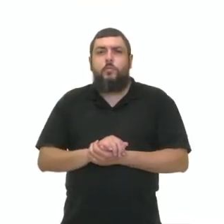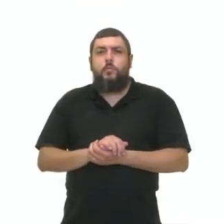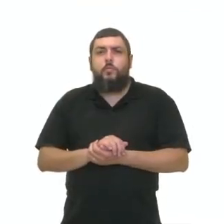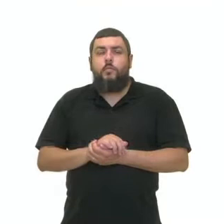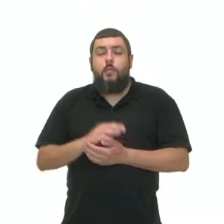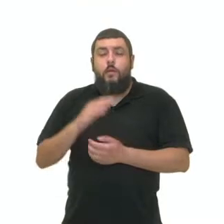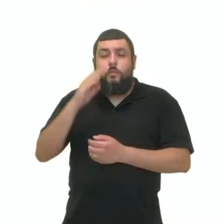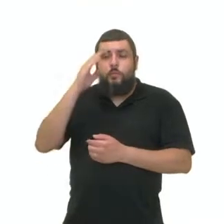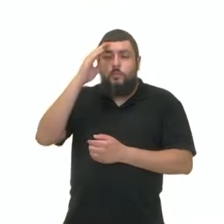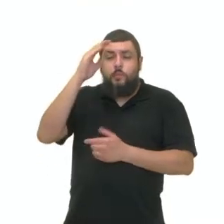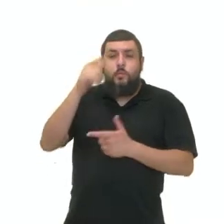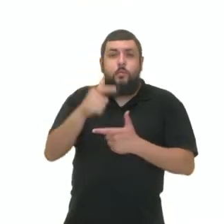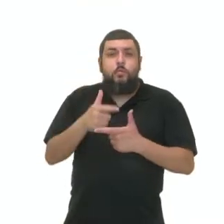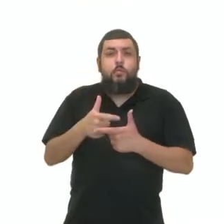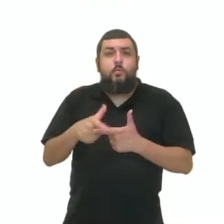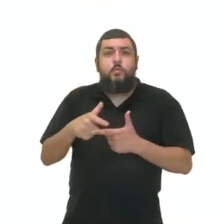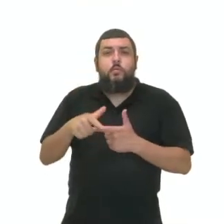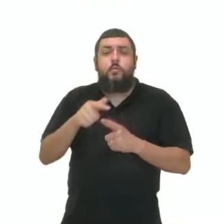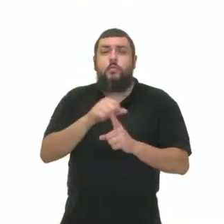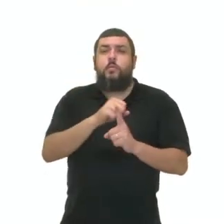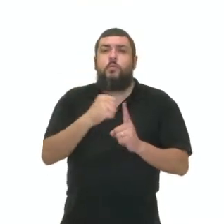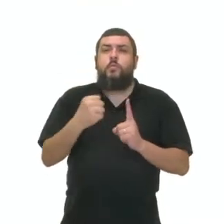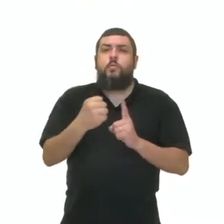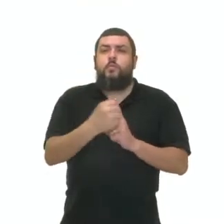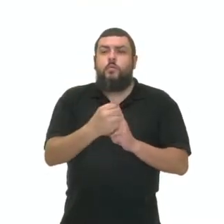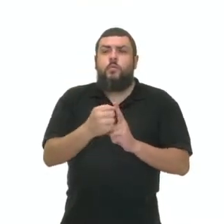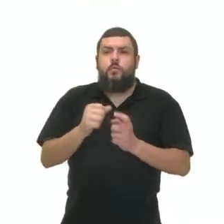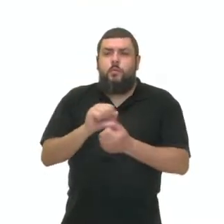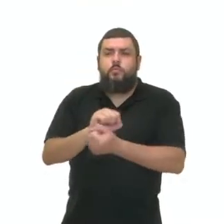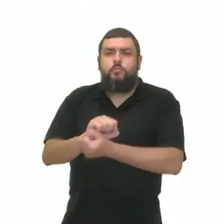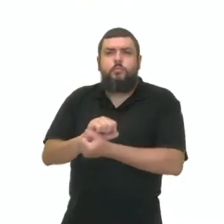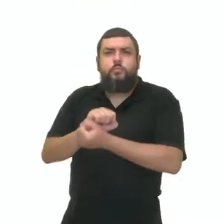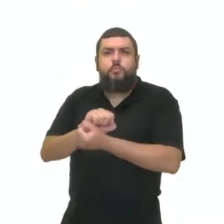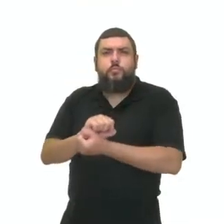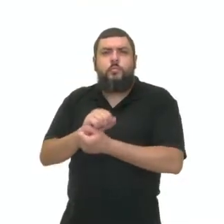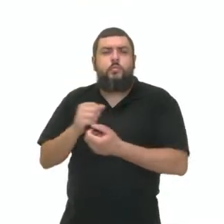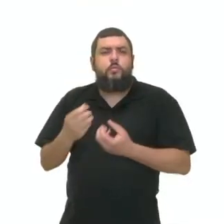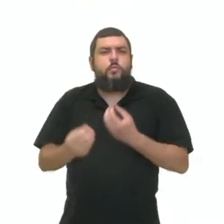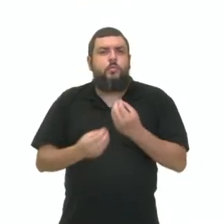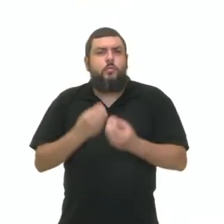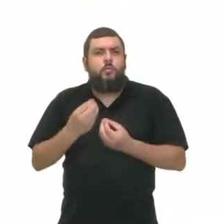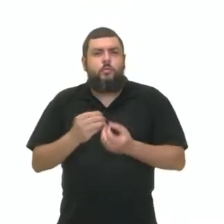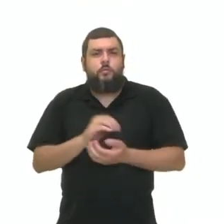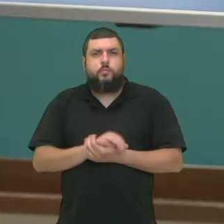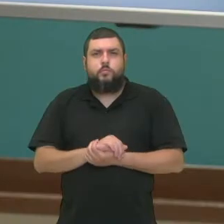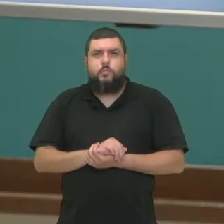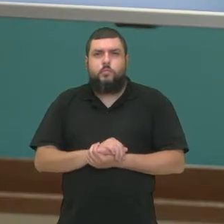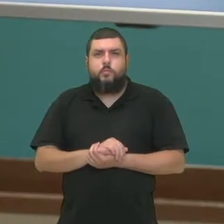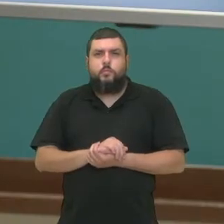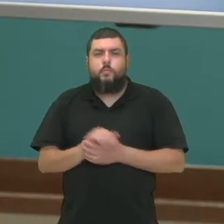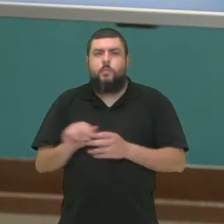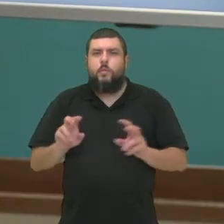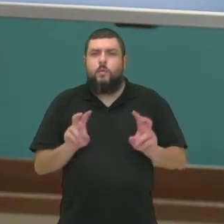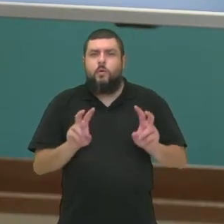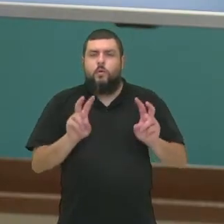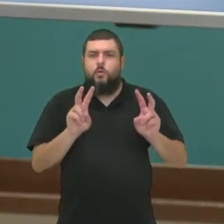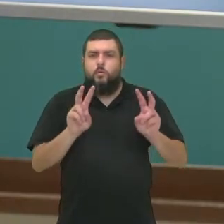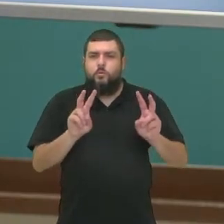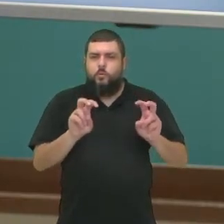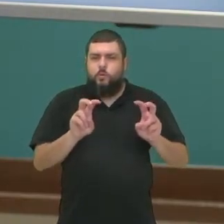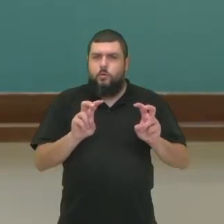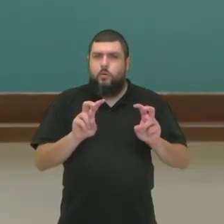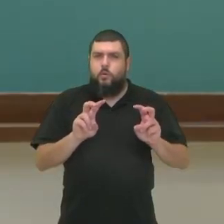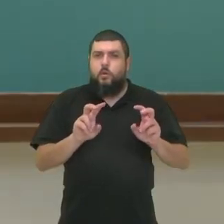questões sociais que envolvem o trabalho escravo? Qual a sua opinião sobre isso? O tema é trabalho análogo à